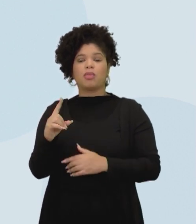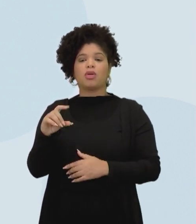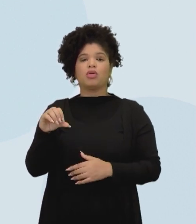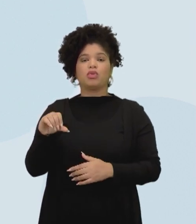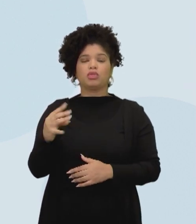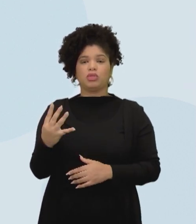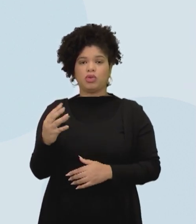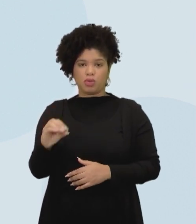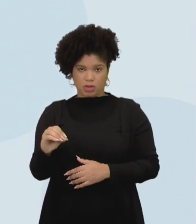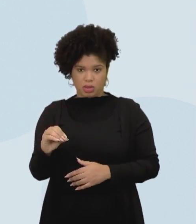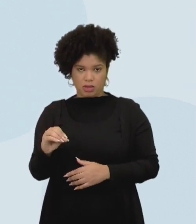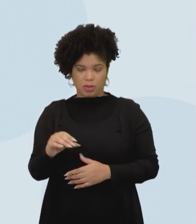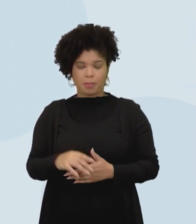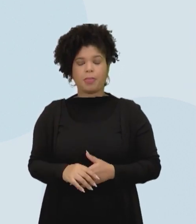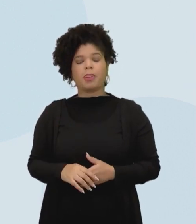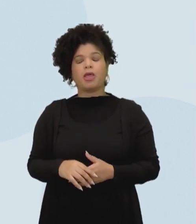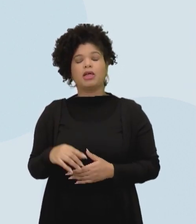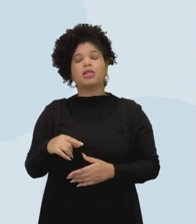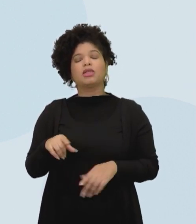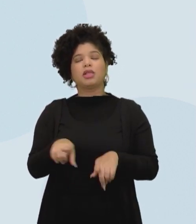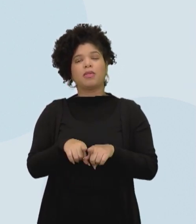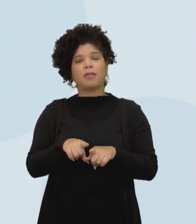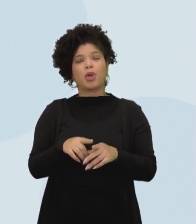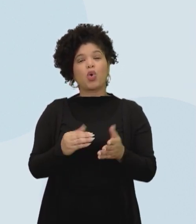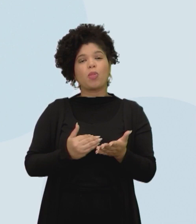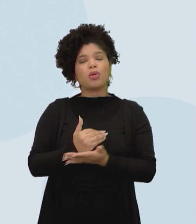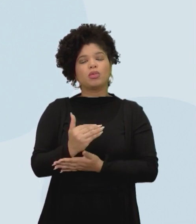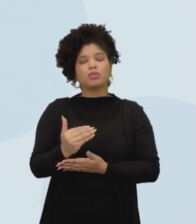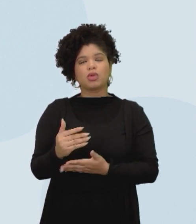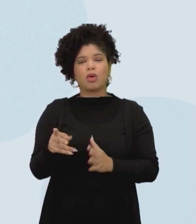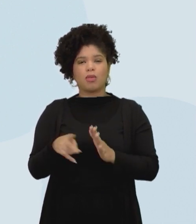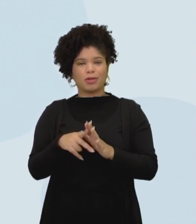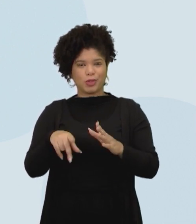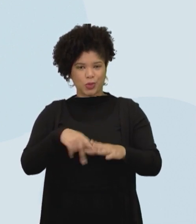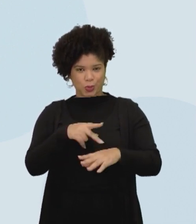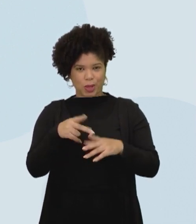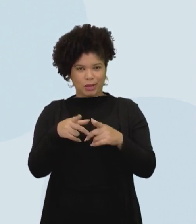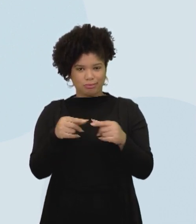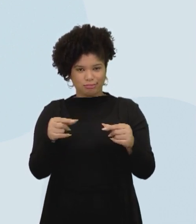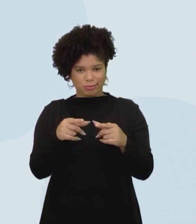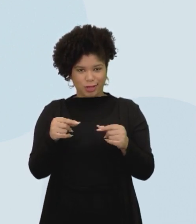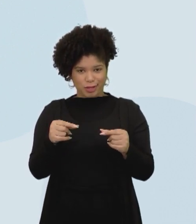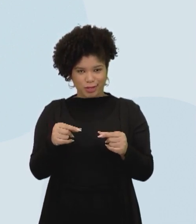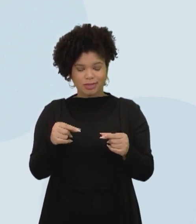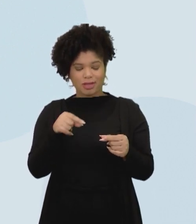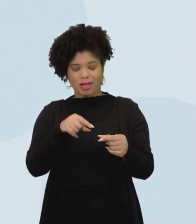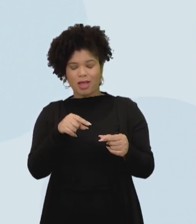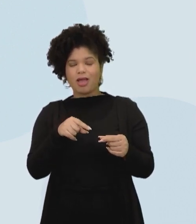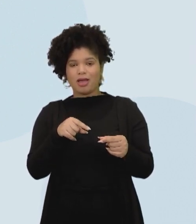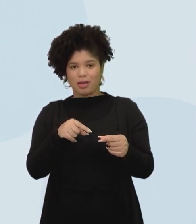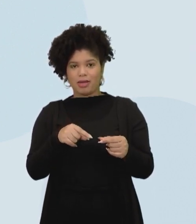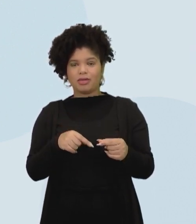uma colônia, primeiro ele foi tomado pelo Japão e depois virou domínio francês.